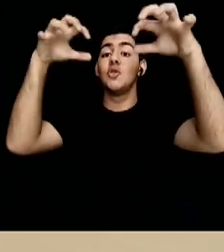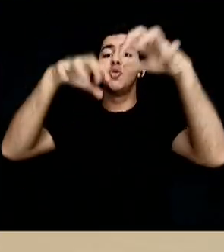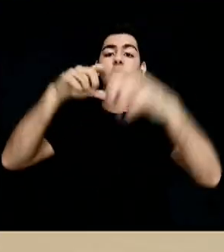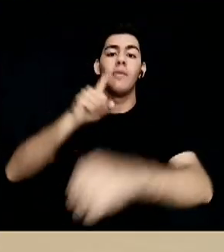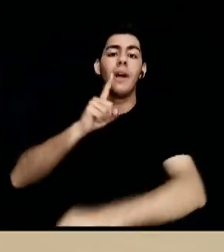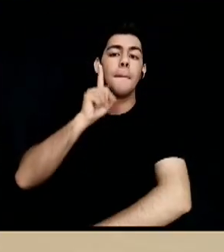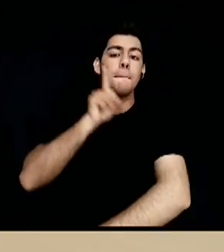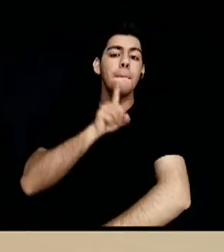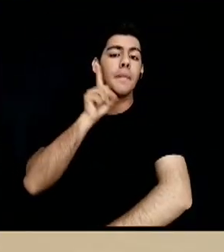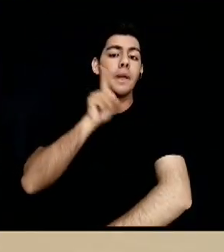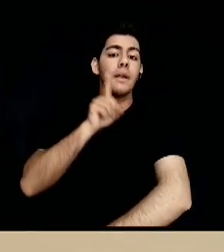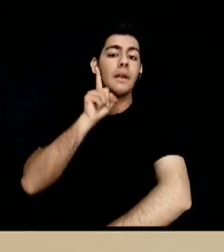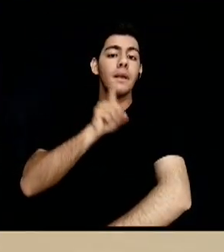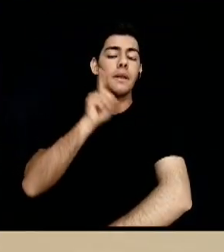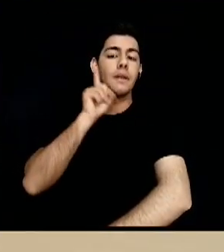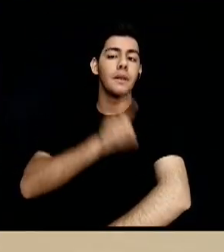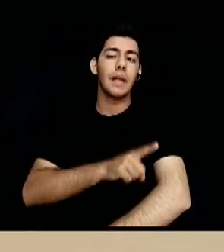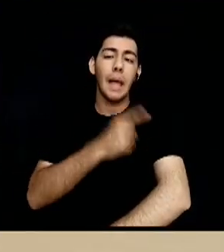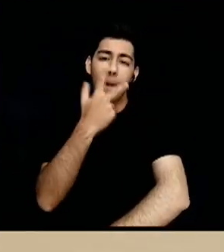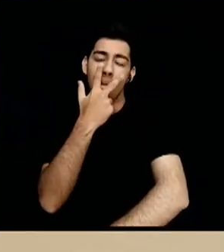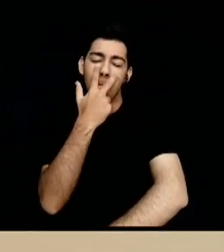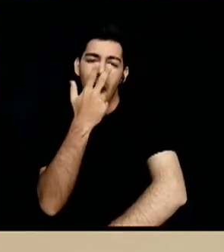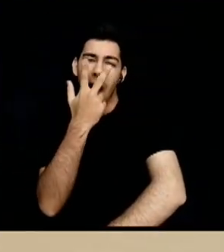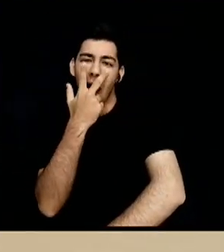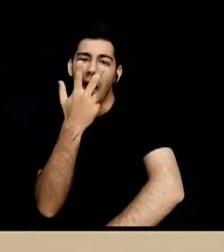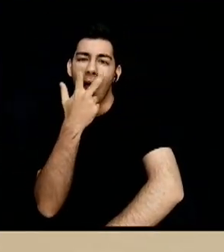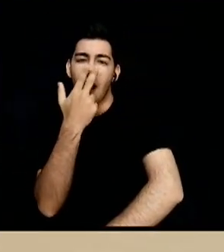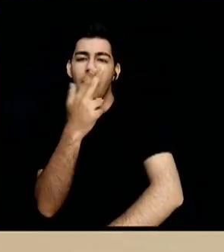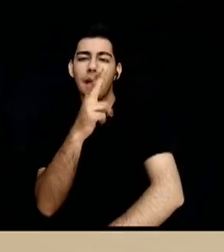aquele respingado de